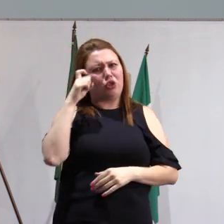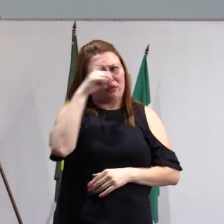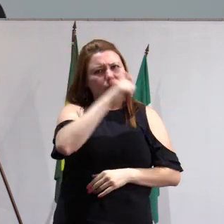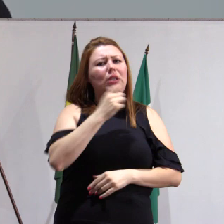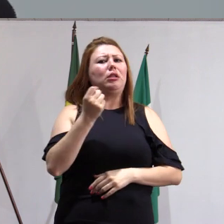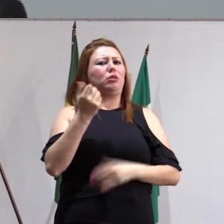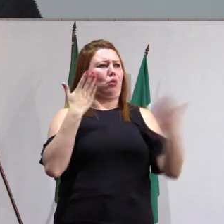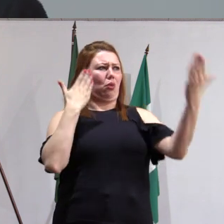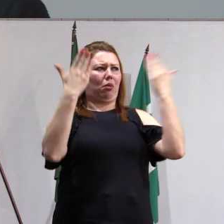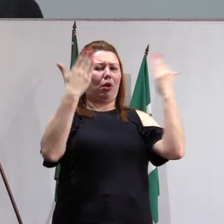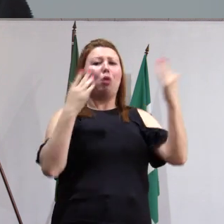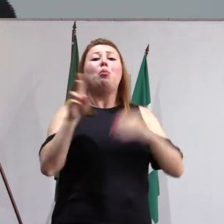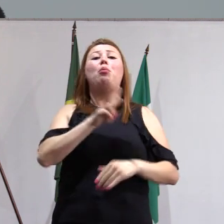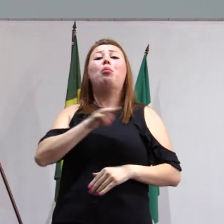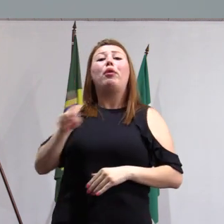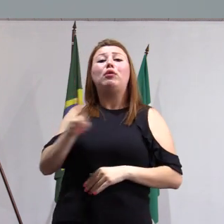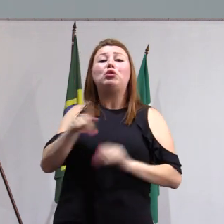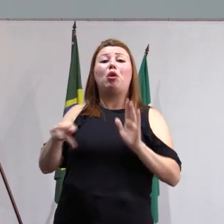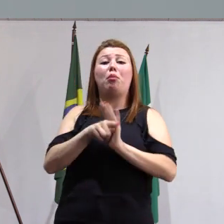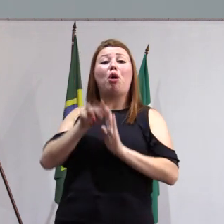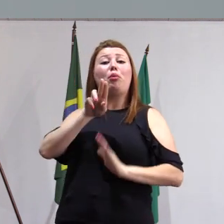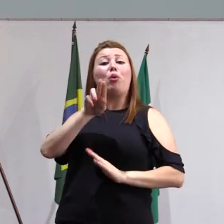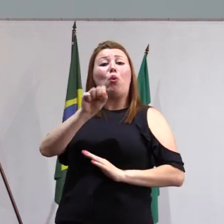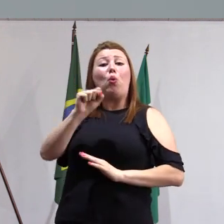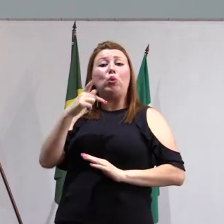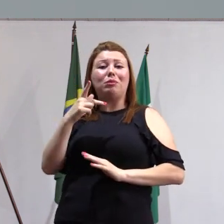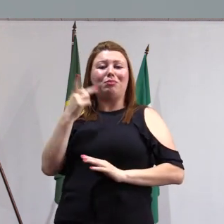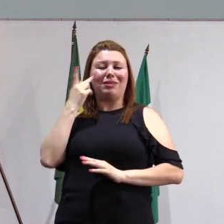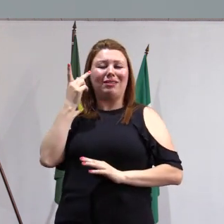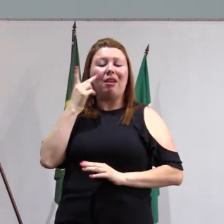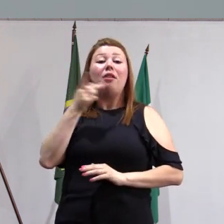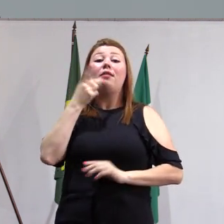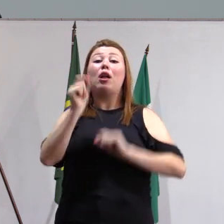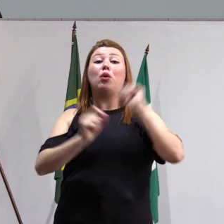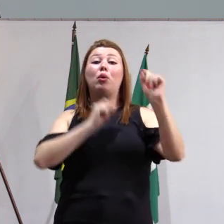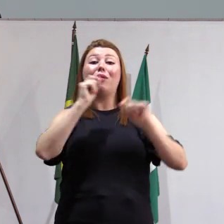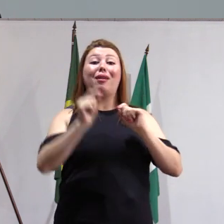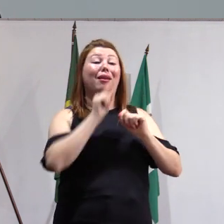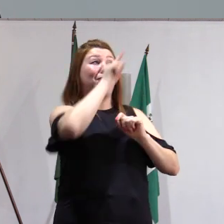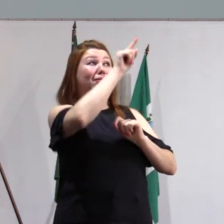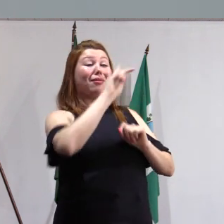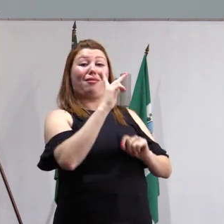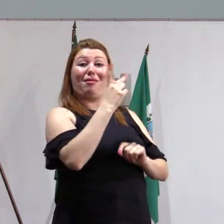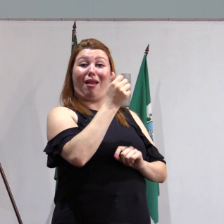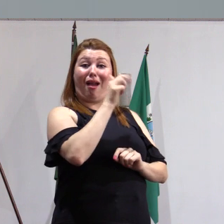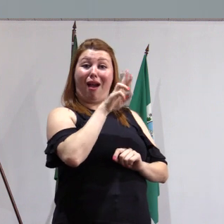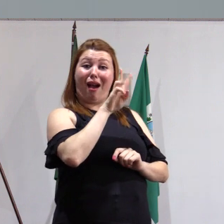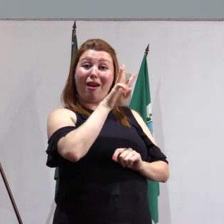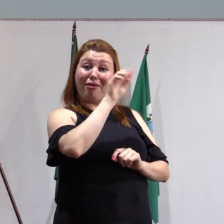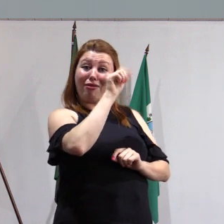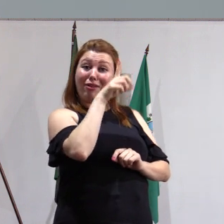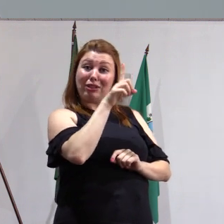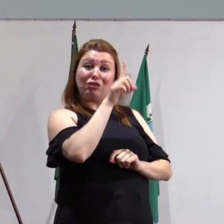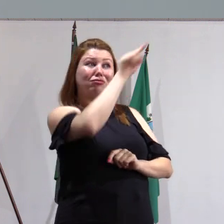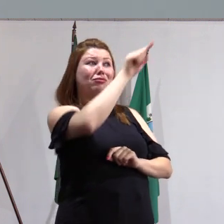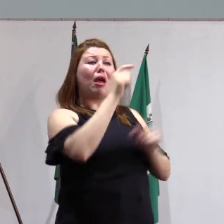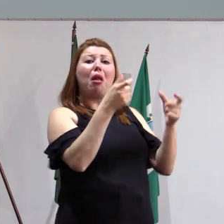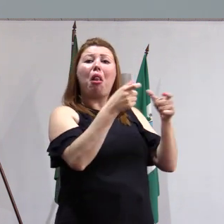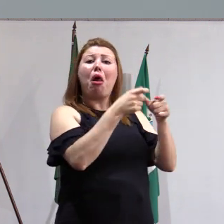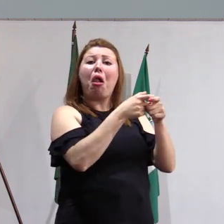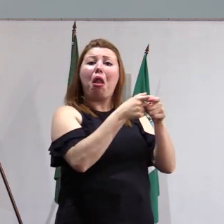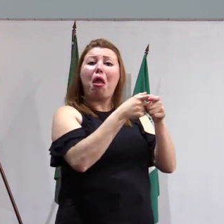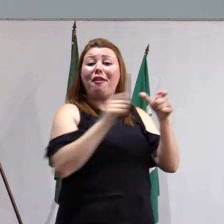já disse, eu acho que um professor da USP publicou um artigo recentemente, que Harvard é uma universidade muito pequena comparada com as federais brasileiras, com as grandes